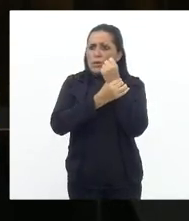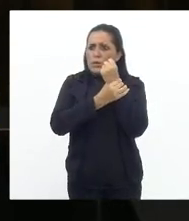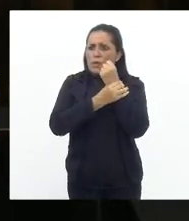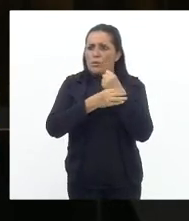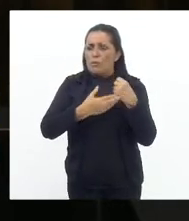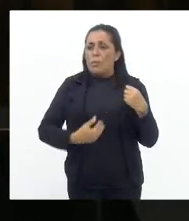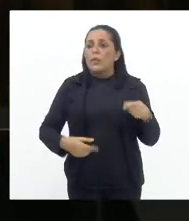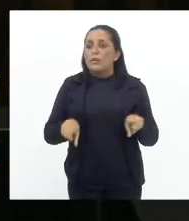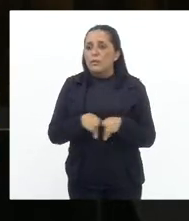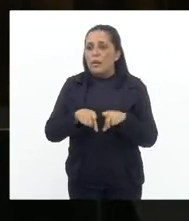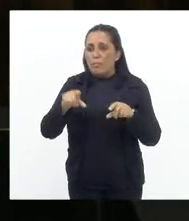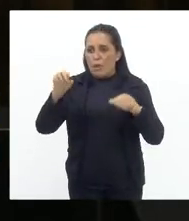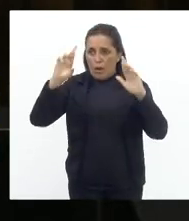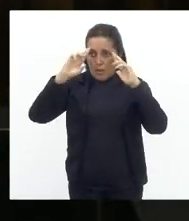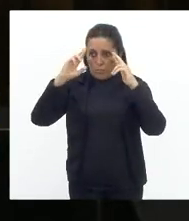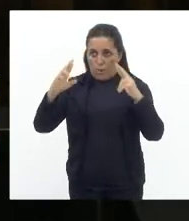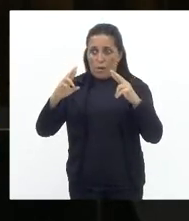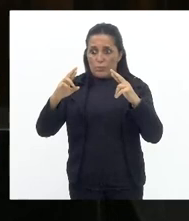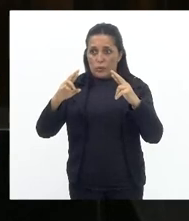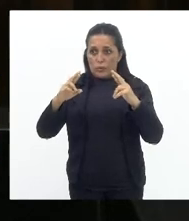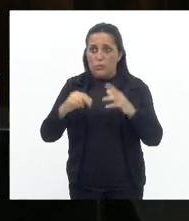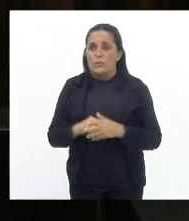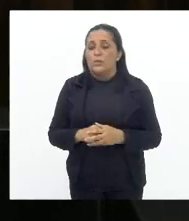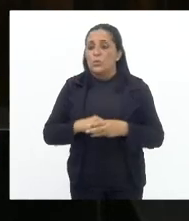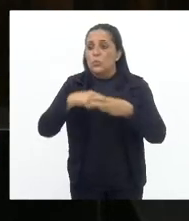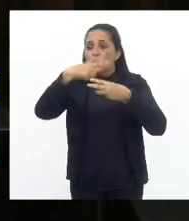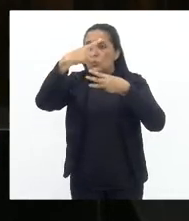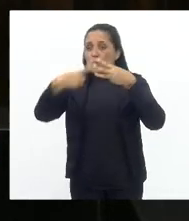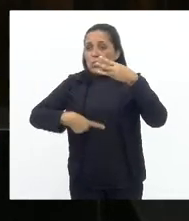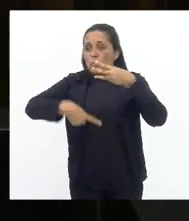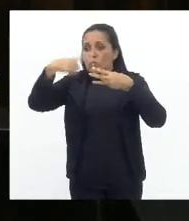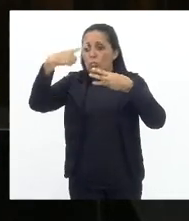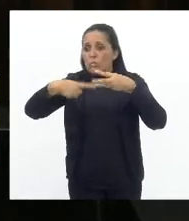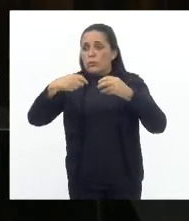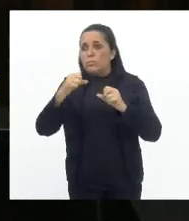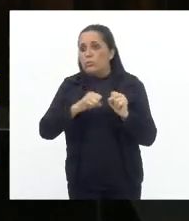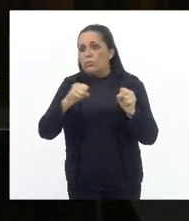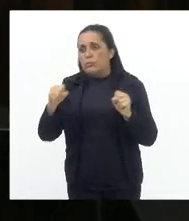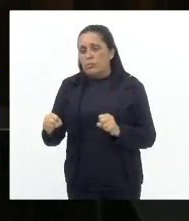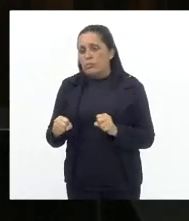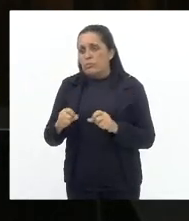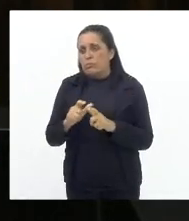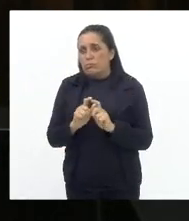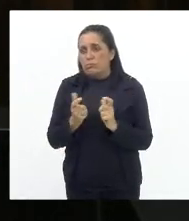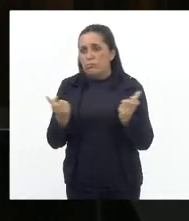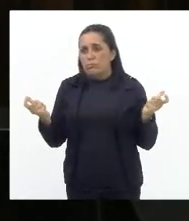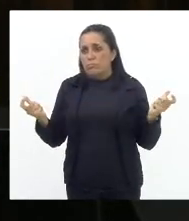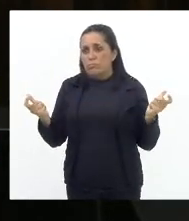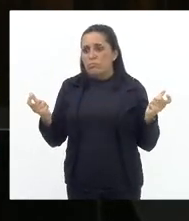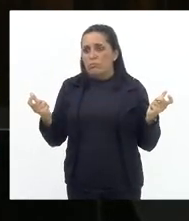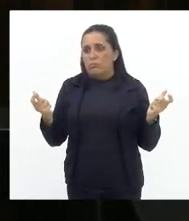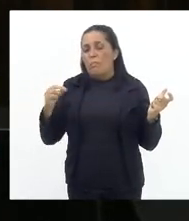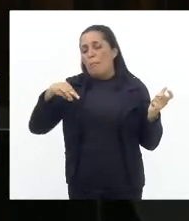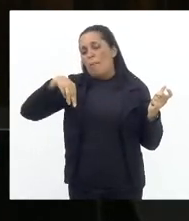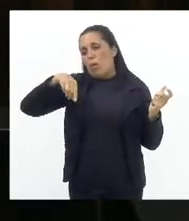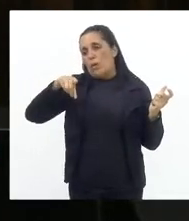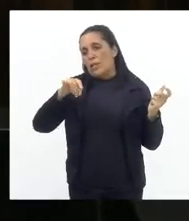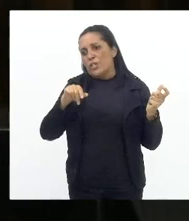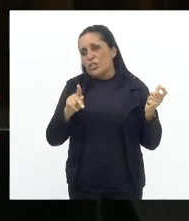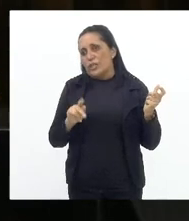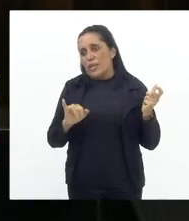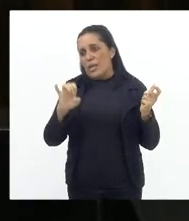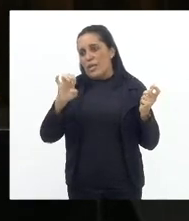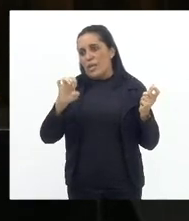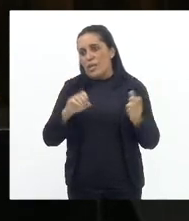do respeito a tripartição dos poderes amplamente difundida Por montejo que e e que de uma vez por